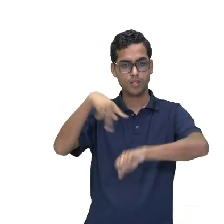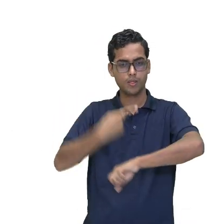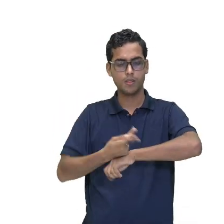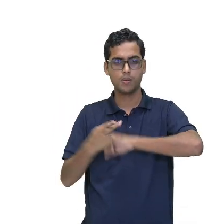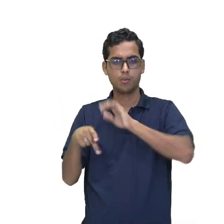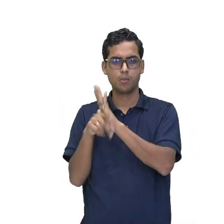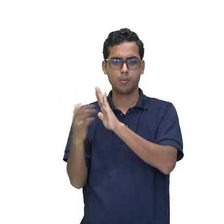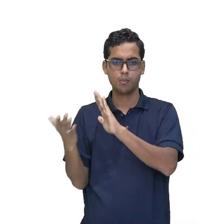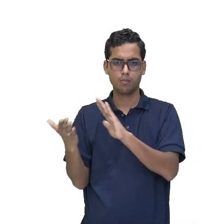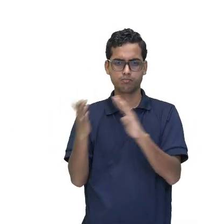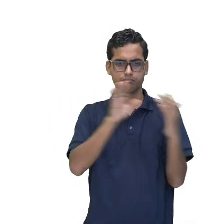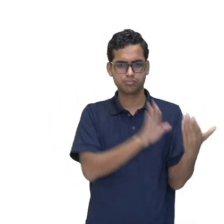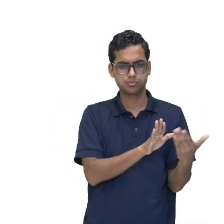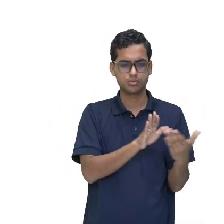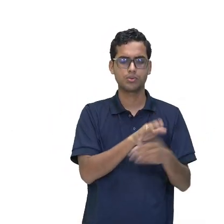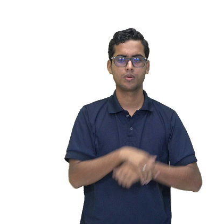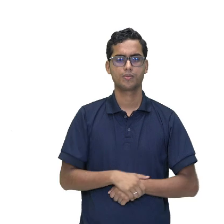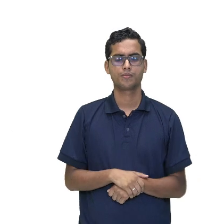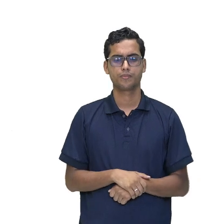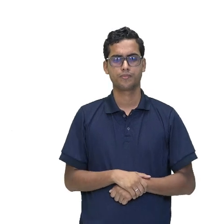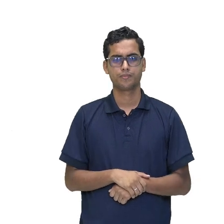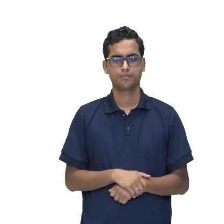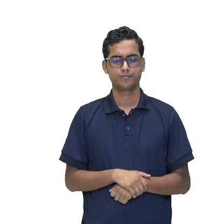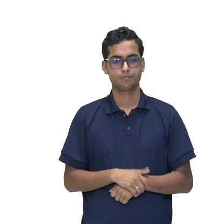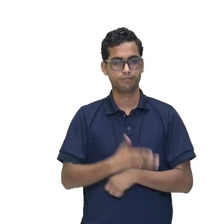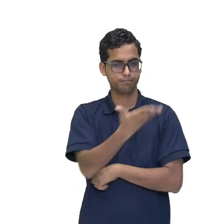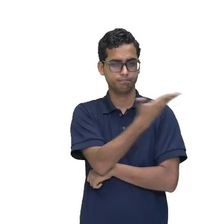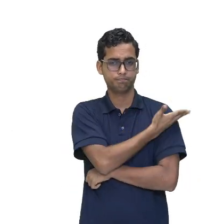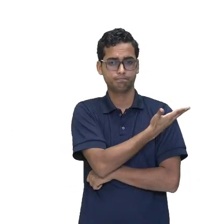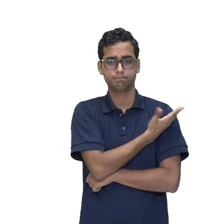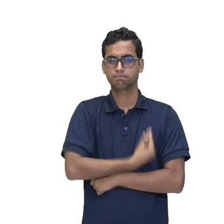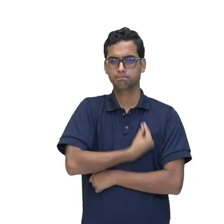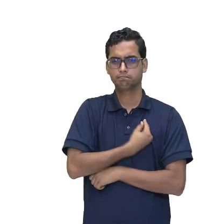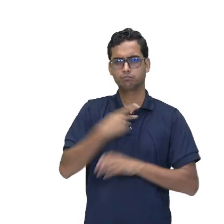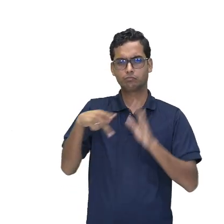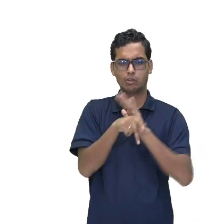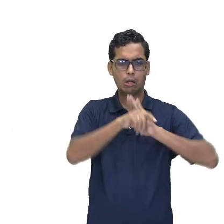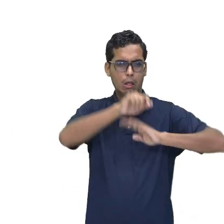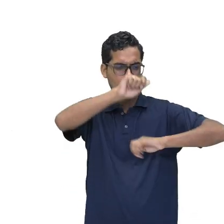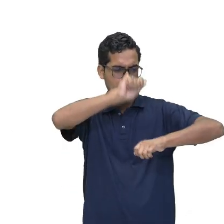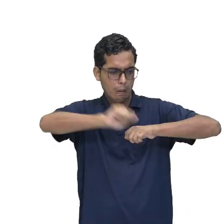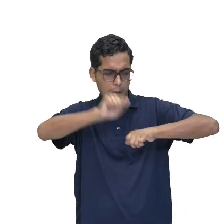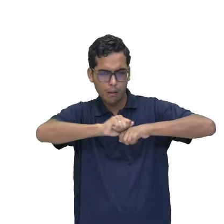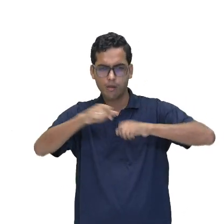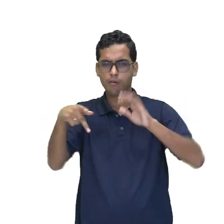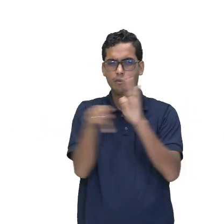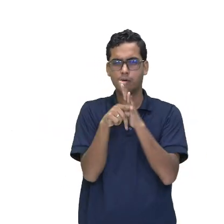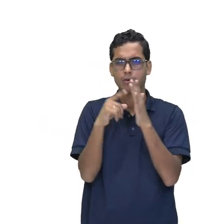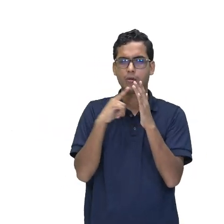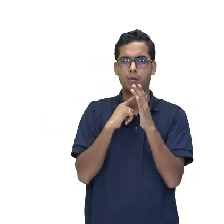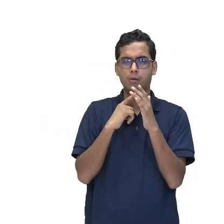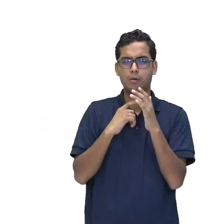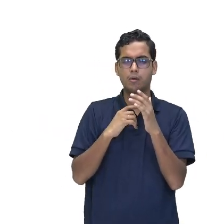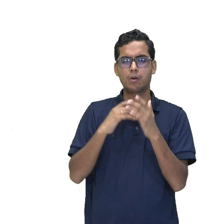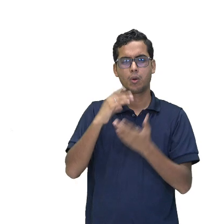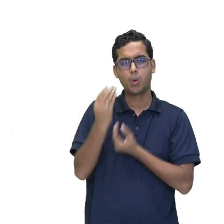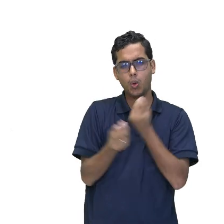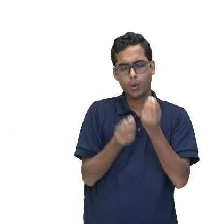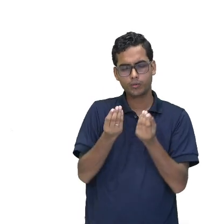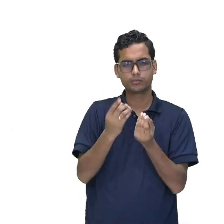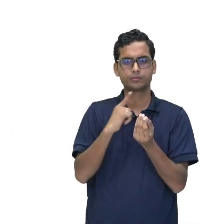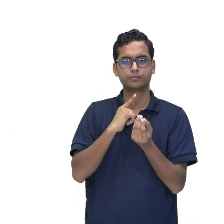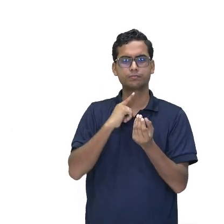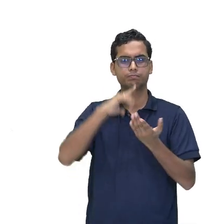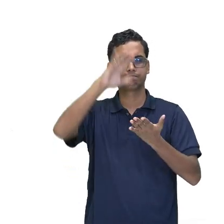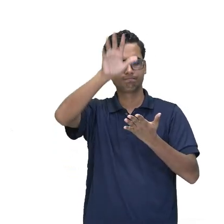tá, do chamado homem pré-histórico, que vivia nas cavernas, que tinha como forma de comunicação básica as pinturas